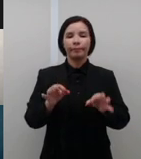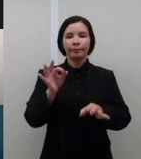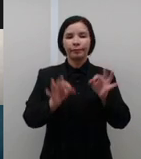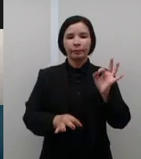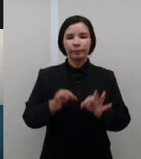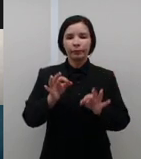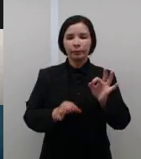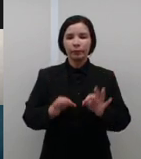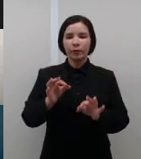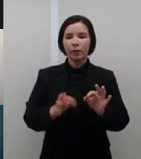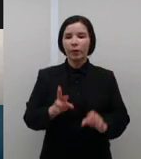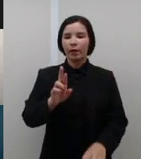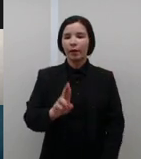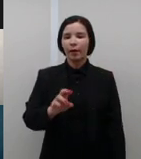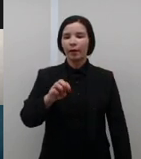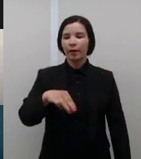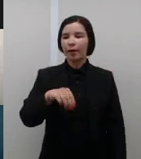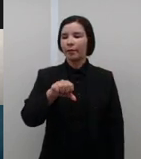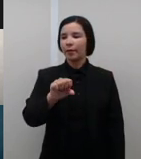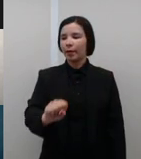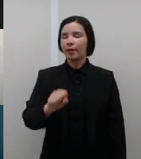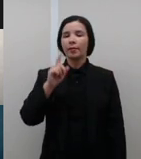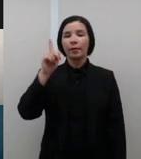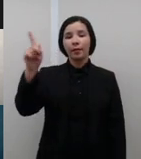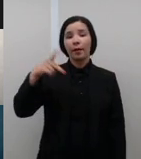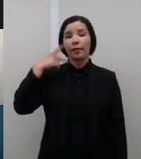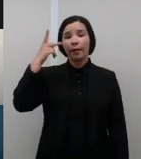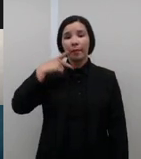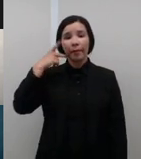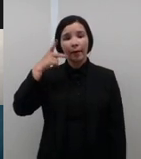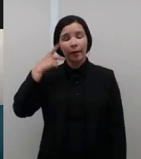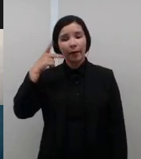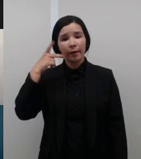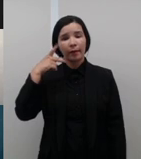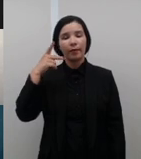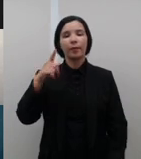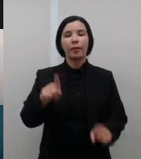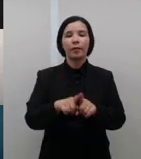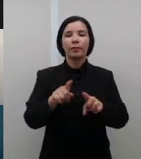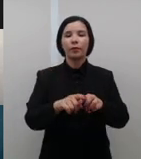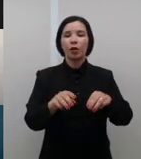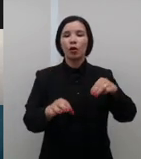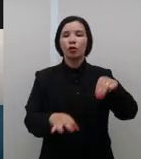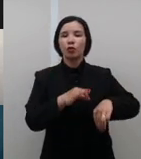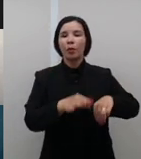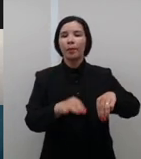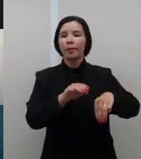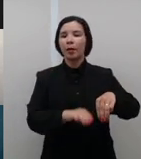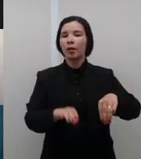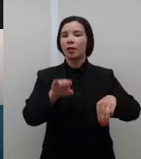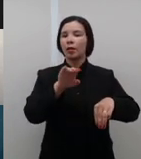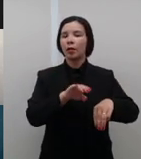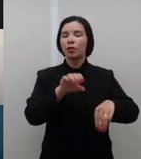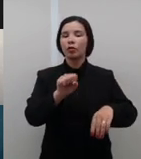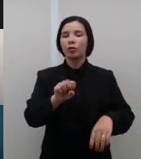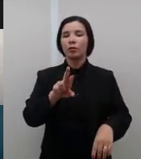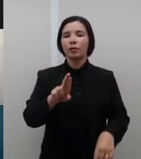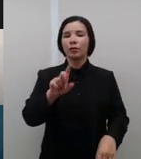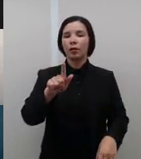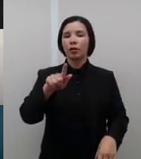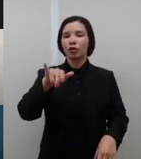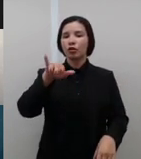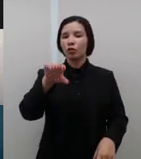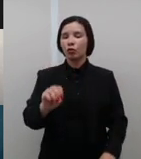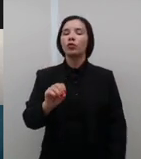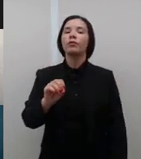67-654 da Paraíba, da relatoria do eminente ministro Sérgio Cuquina, esta primeira turma, diante dos elementos